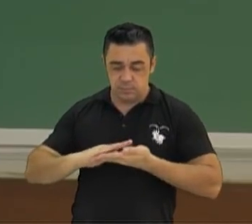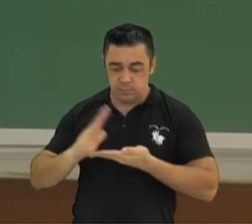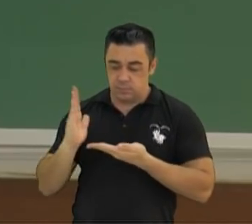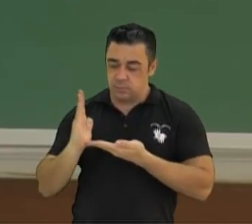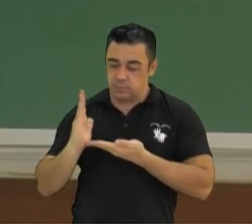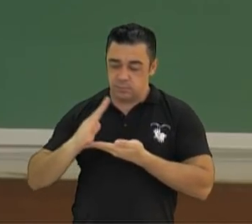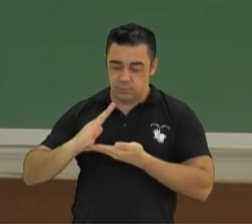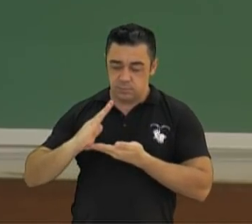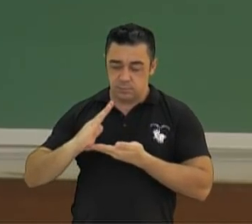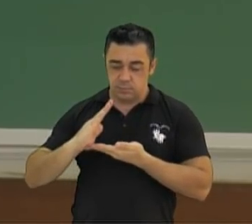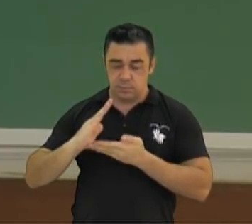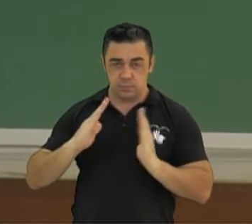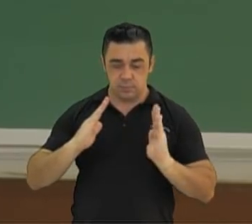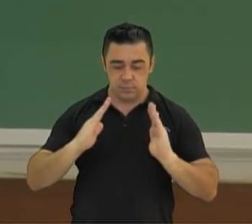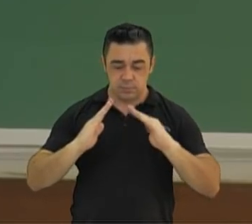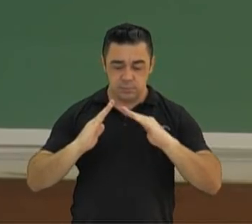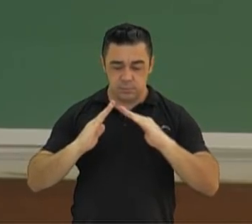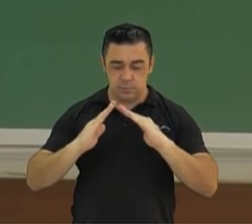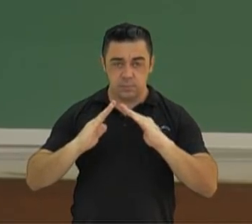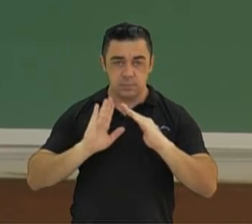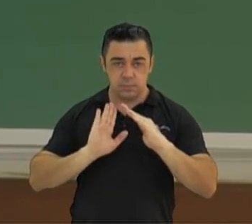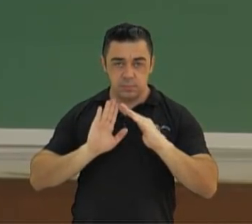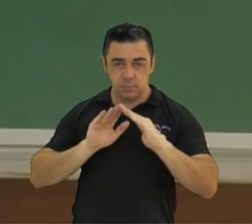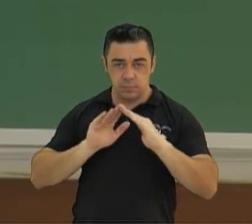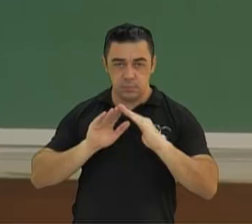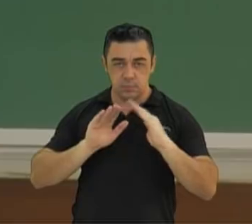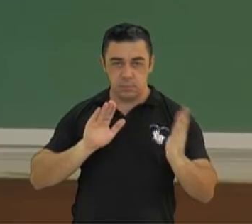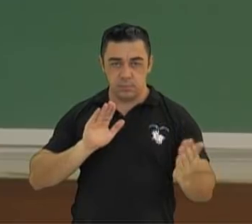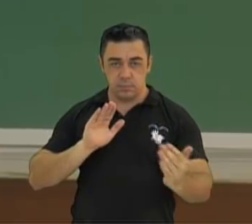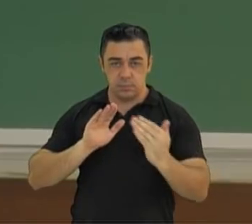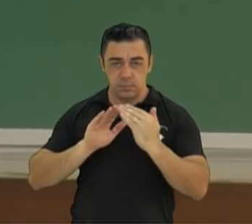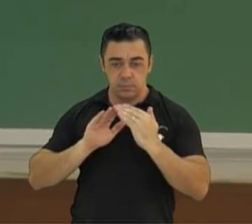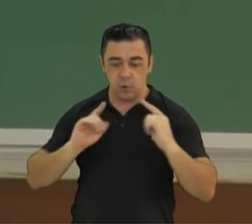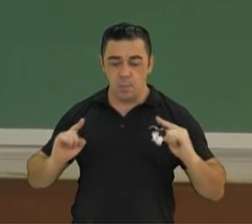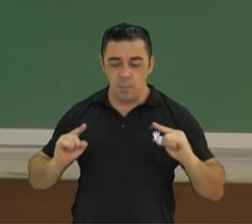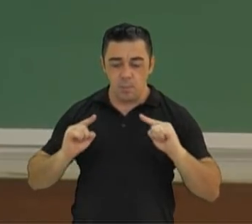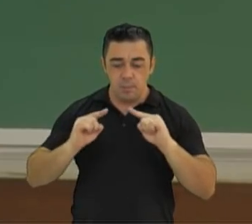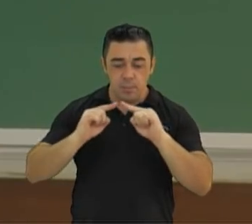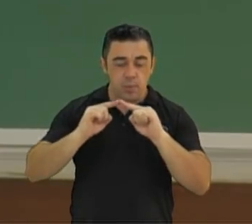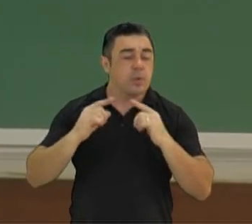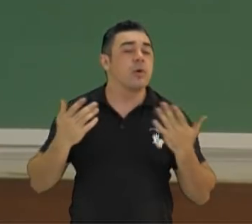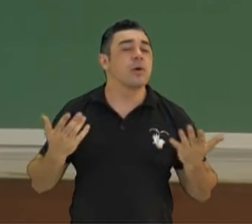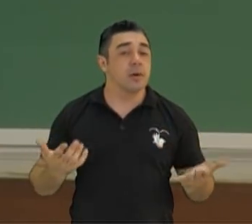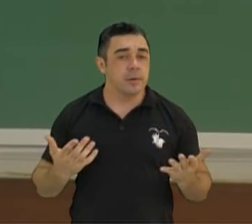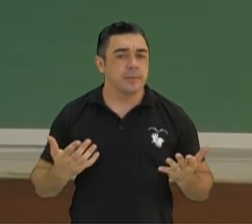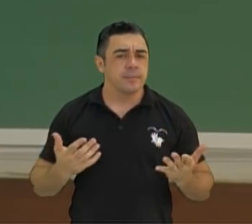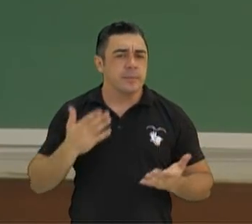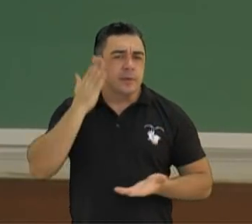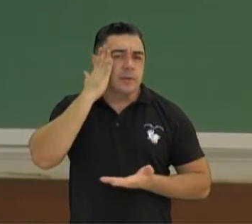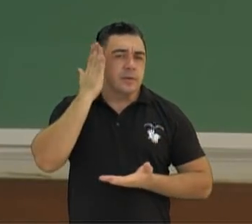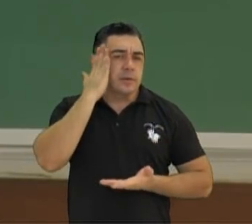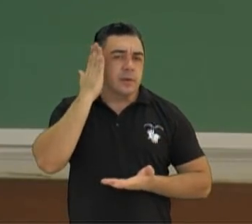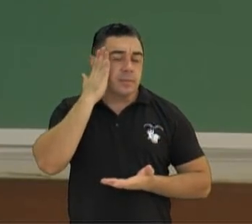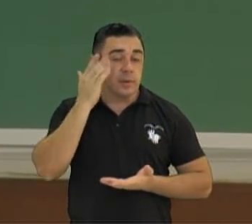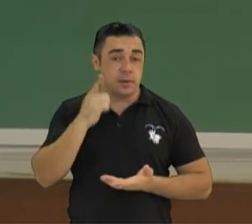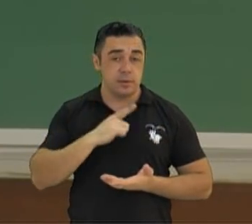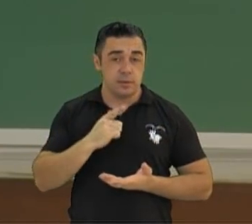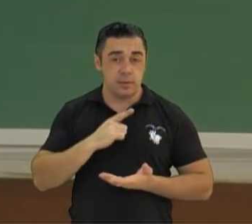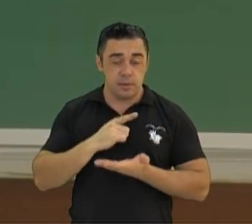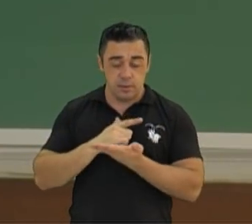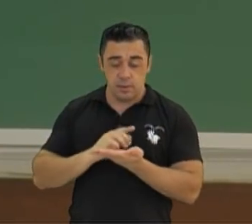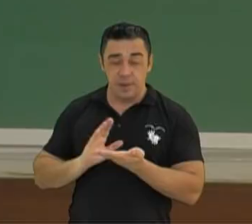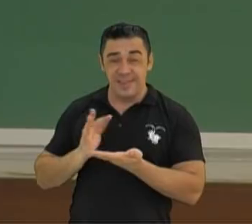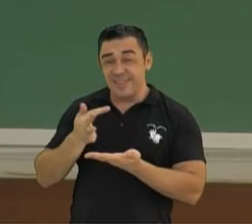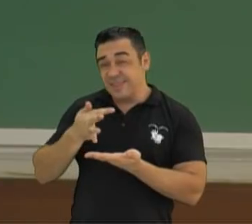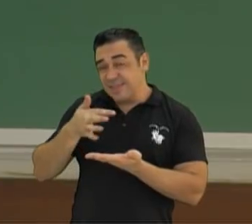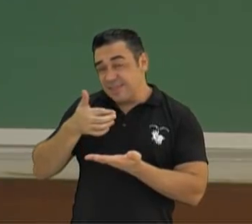ela junta tudo em uma pontinha lá em cima. Eu quero saber se eu tenho uma pirâmide de 10